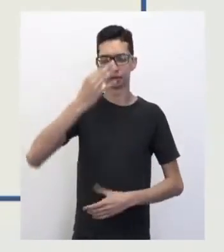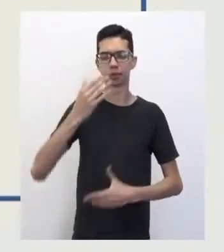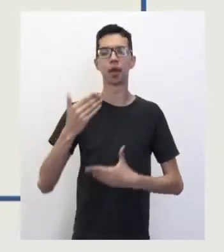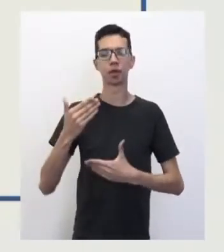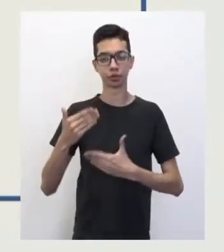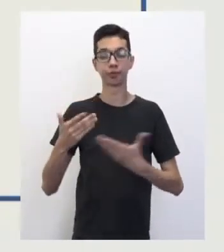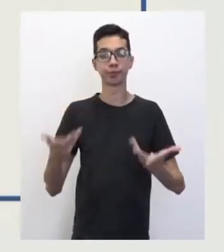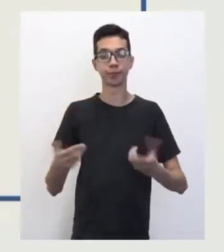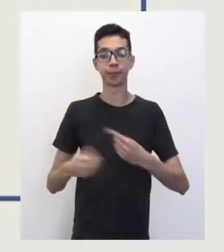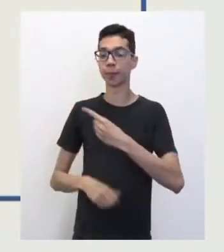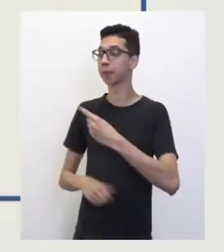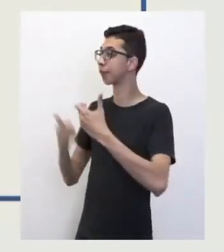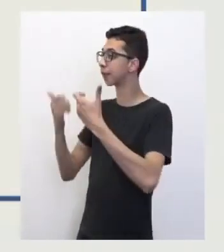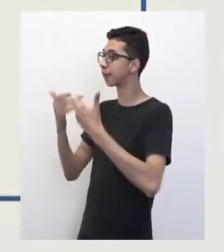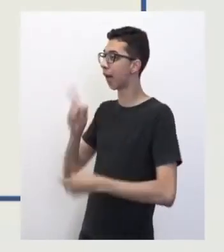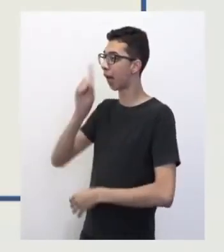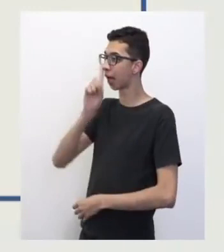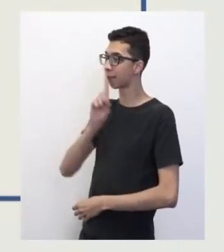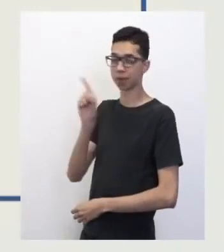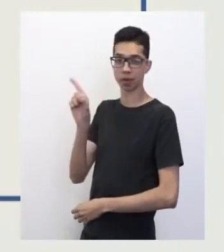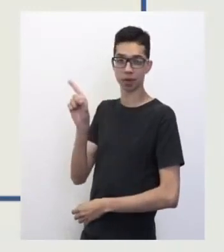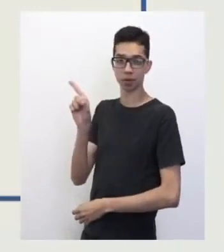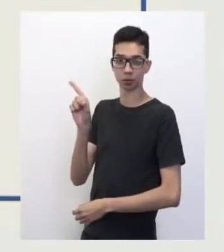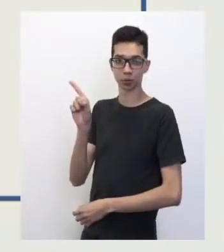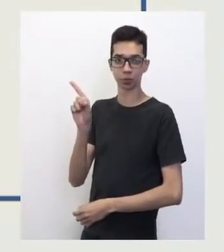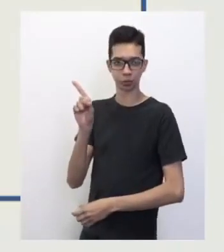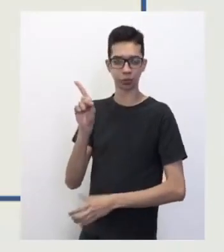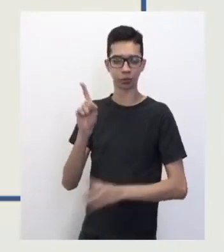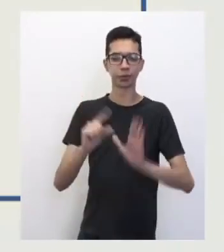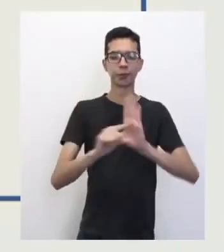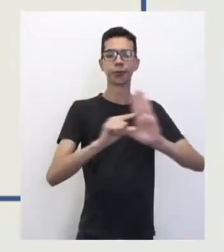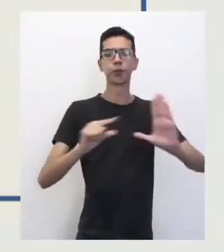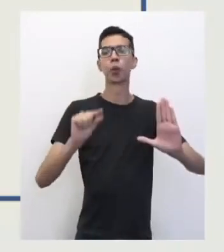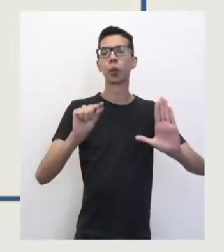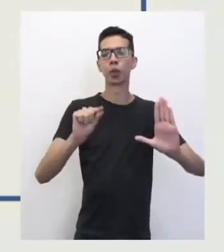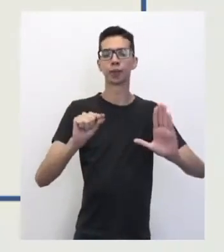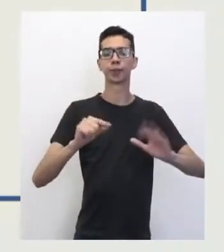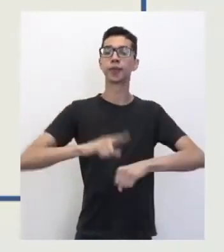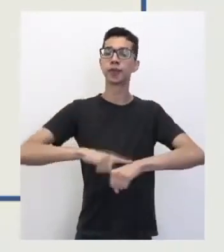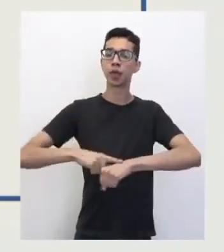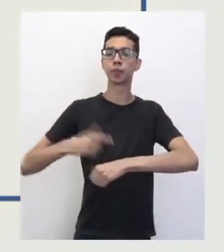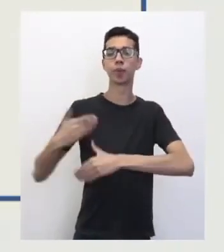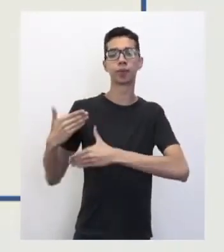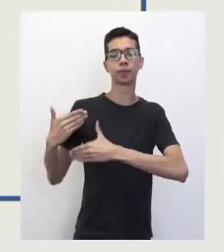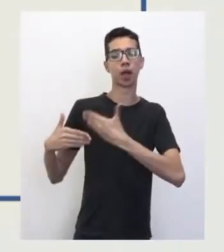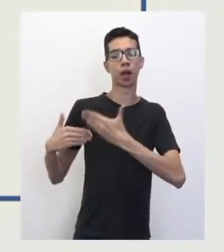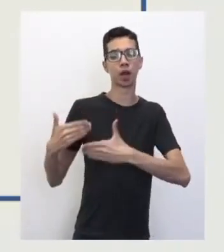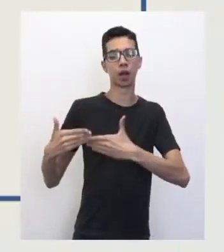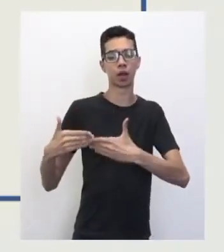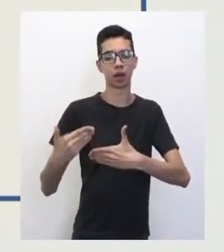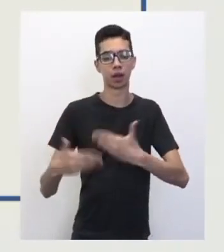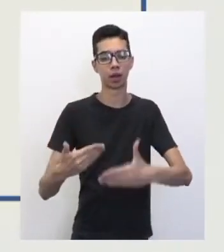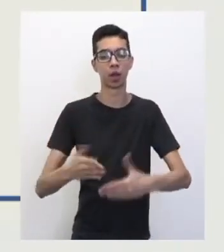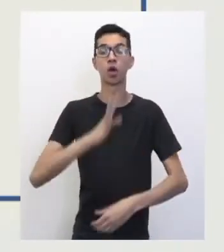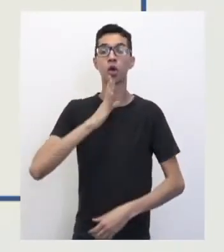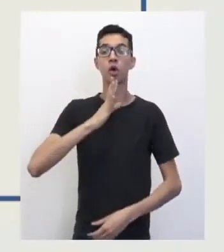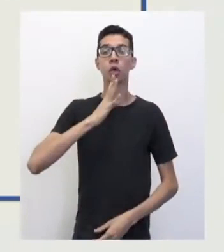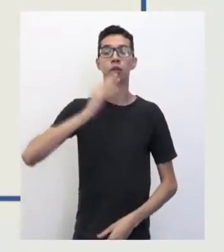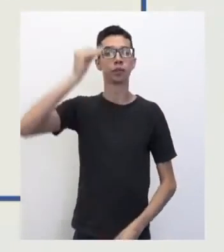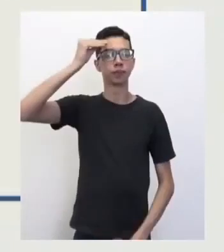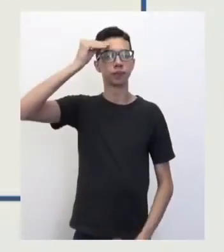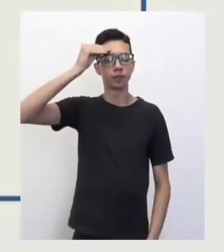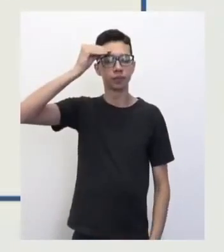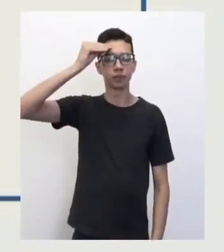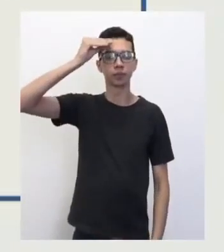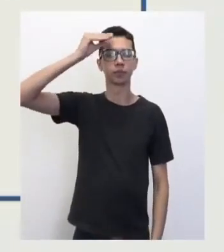do tempo, o conhecimento foi se expandindo e os métodos foram se modernizando. Vejam só, mais uma marca